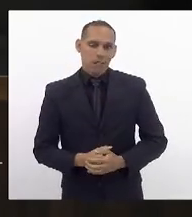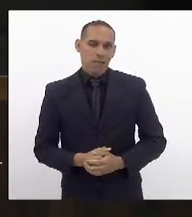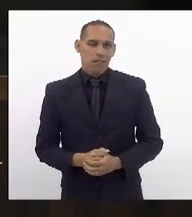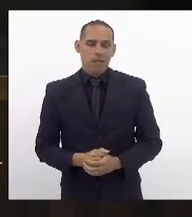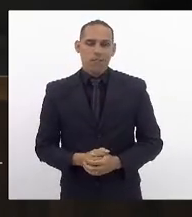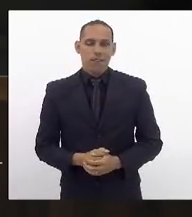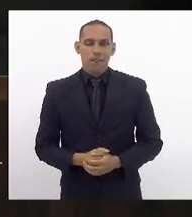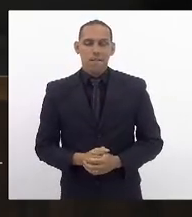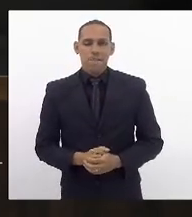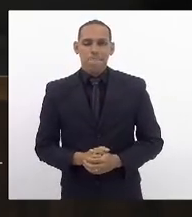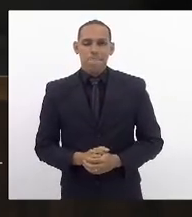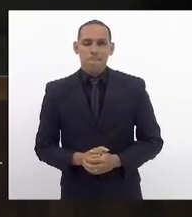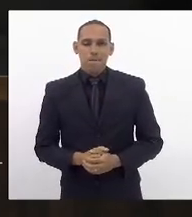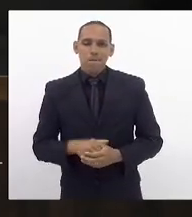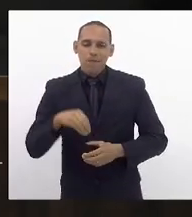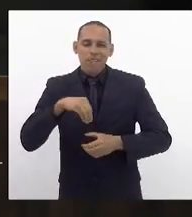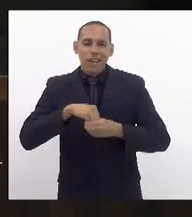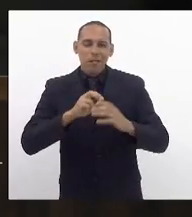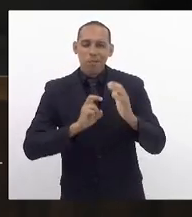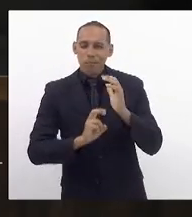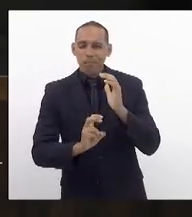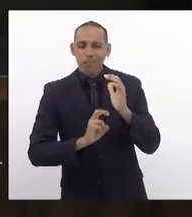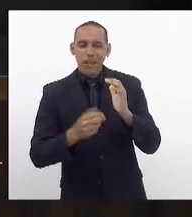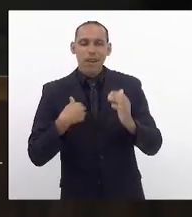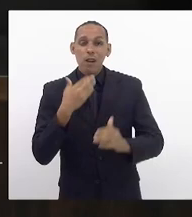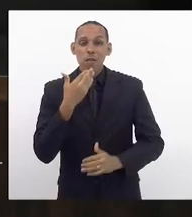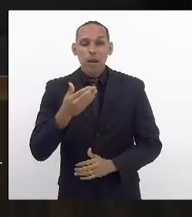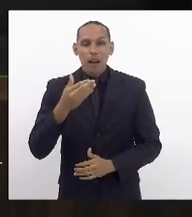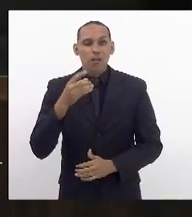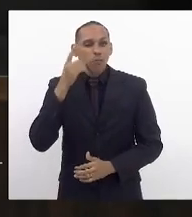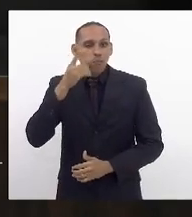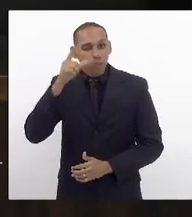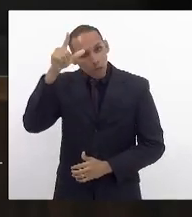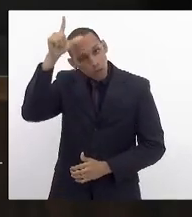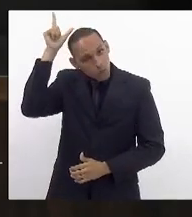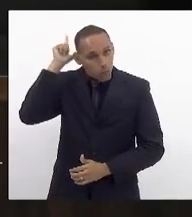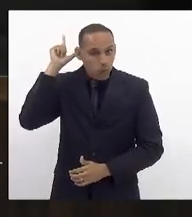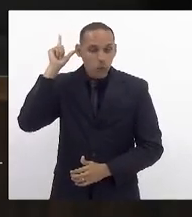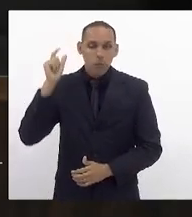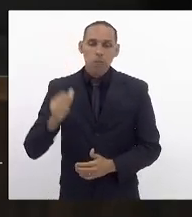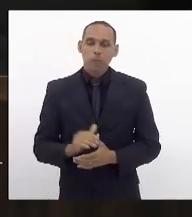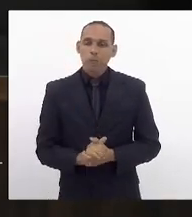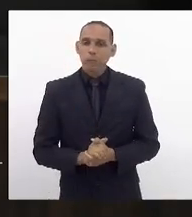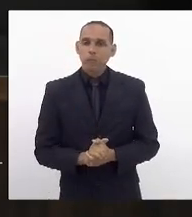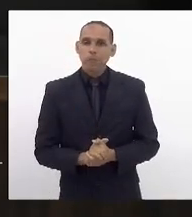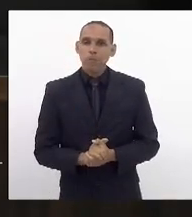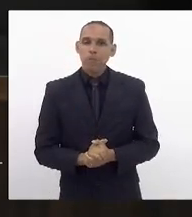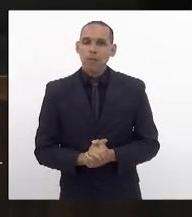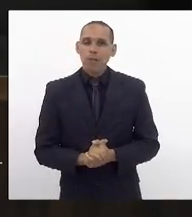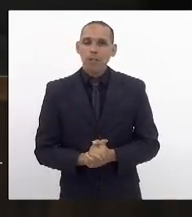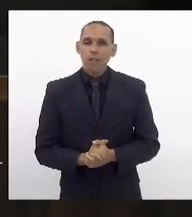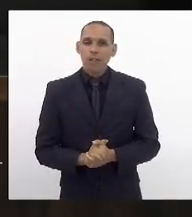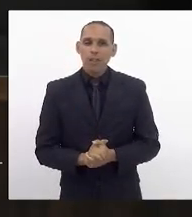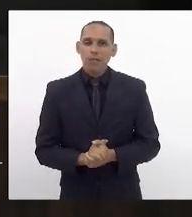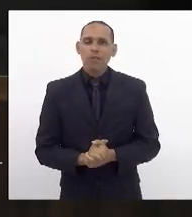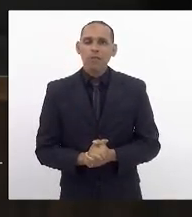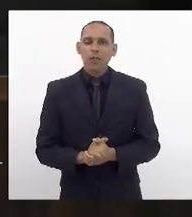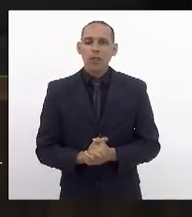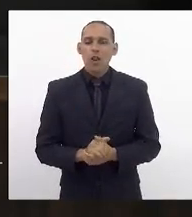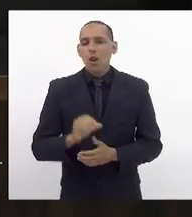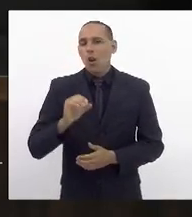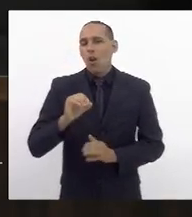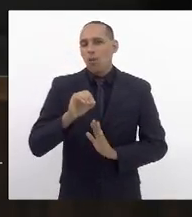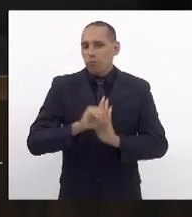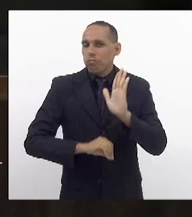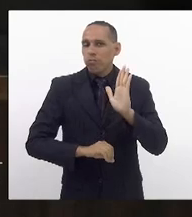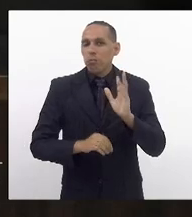no metrô. Pedi ao deputado Luiz Paulo, deputado Átila, Vossa Excelência possa oficiá-lo para que a comissão